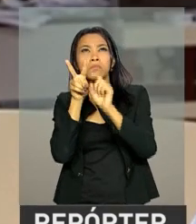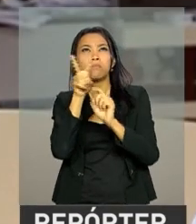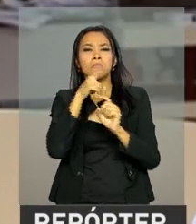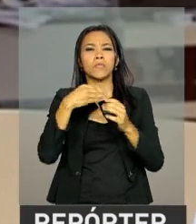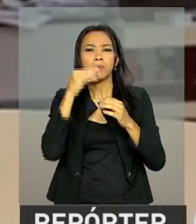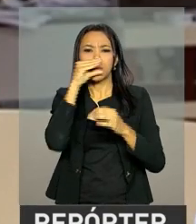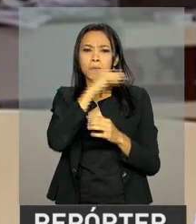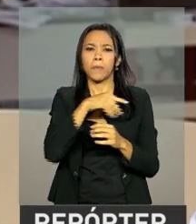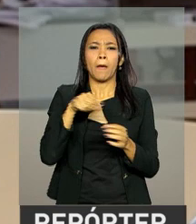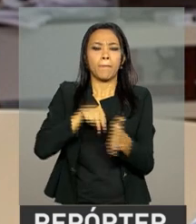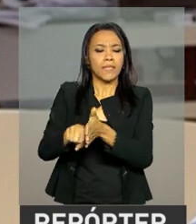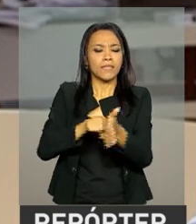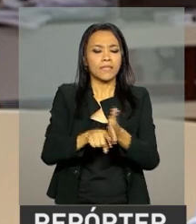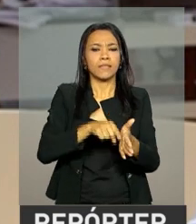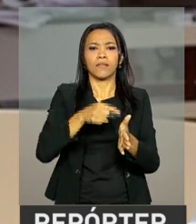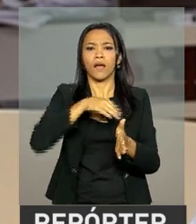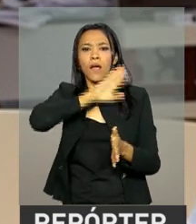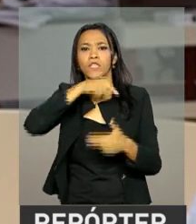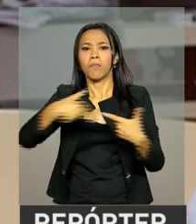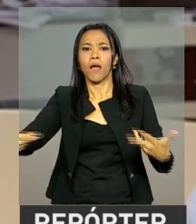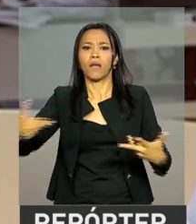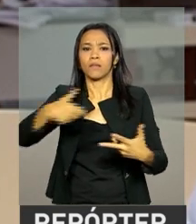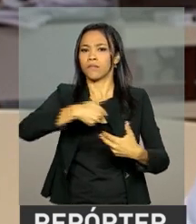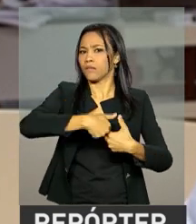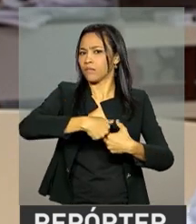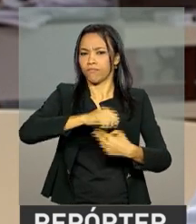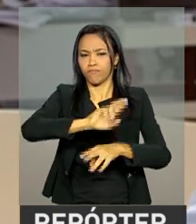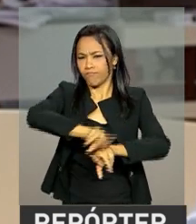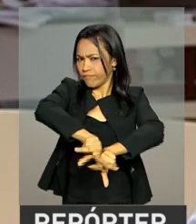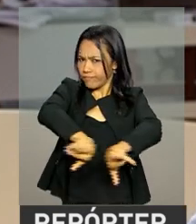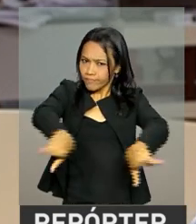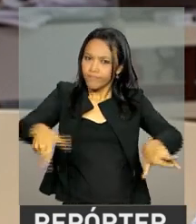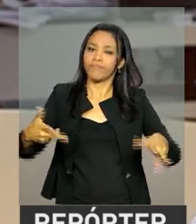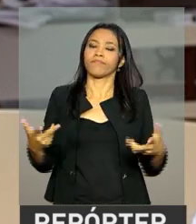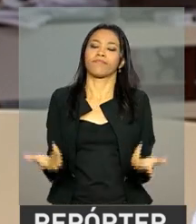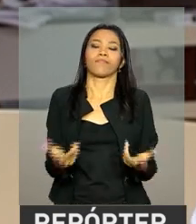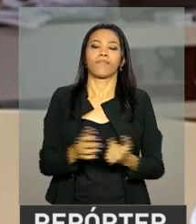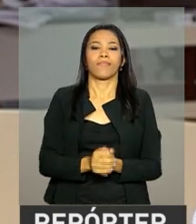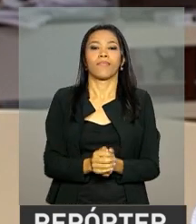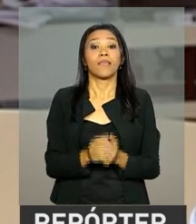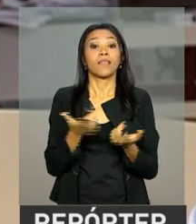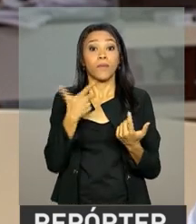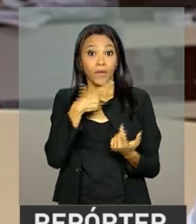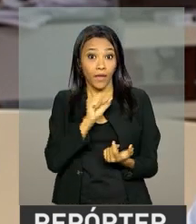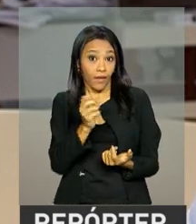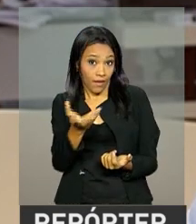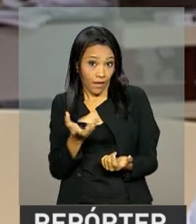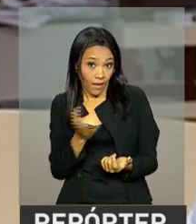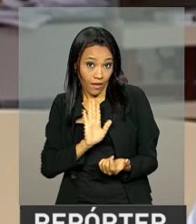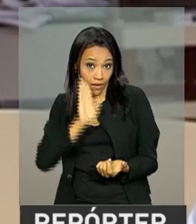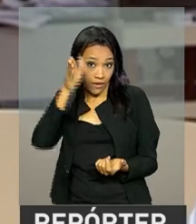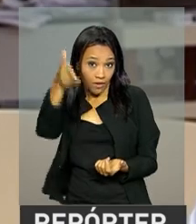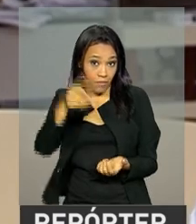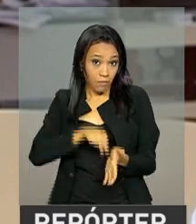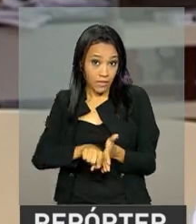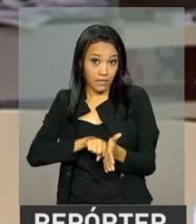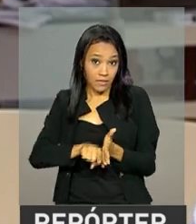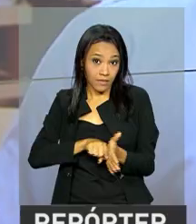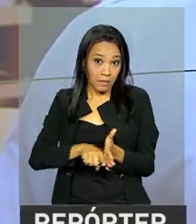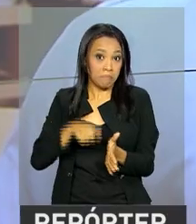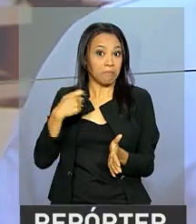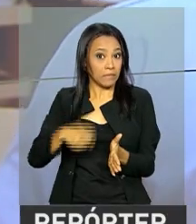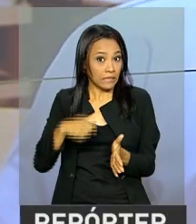e plantas da região tanto na Terra quanto no mar Leandro era isso e olha quem topa fazer pesquisas por lá tem